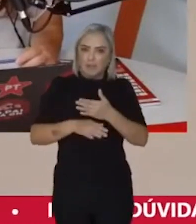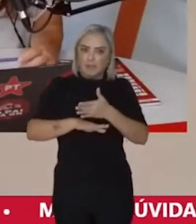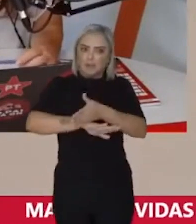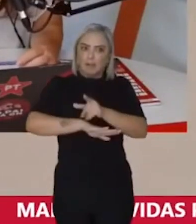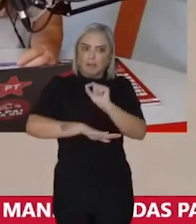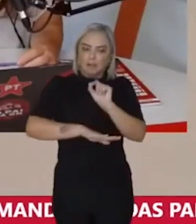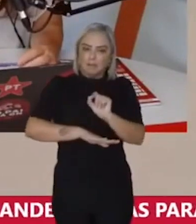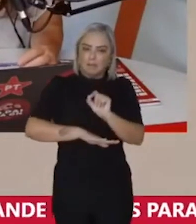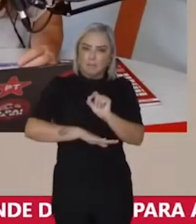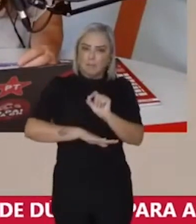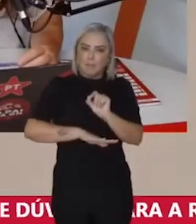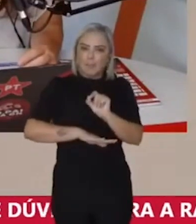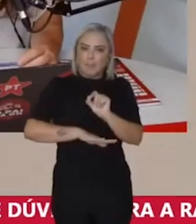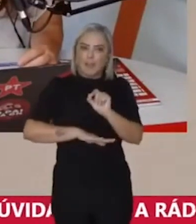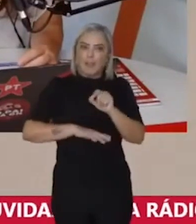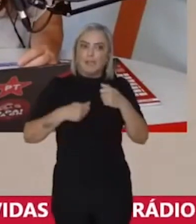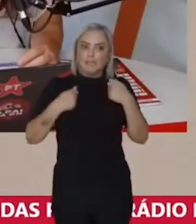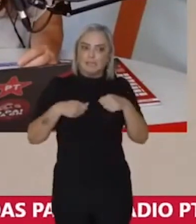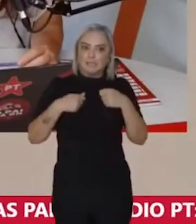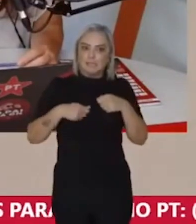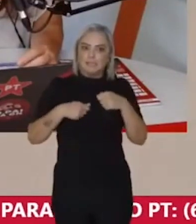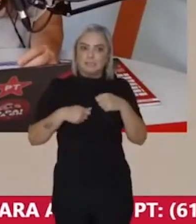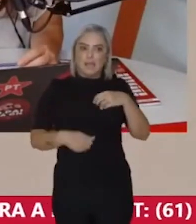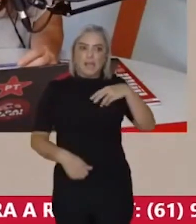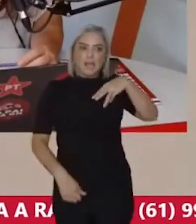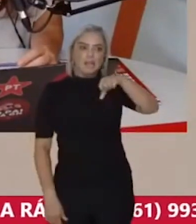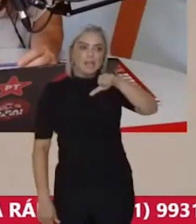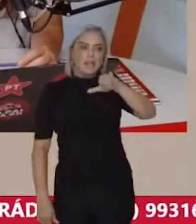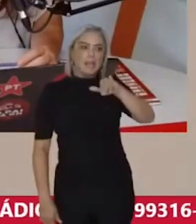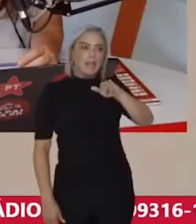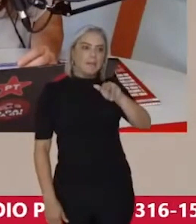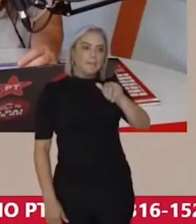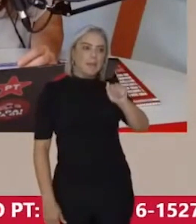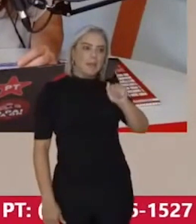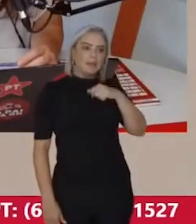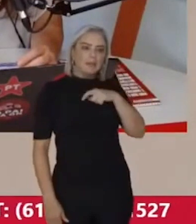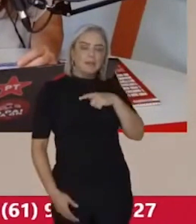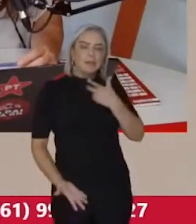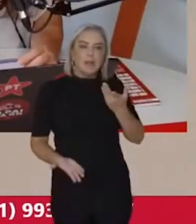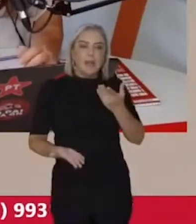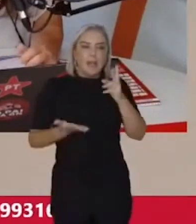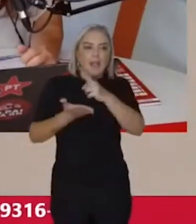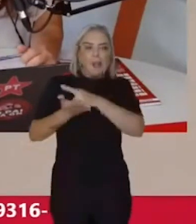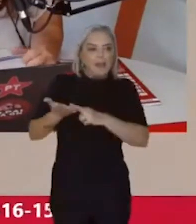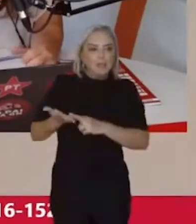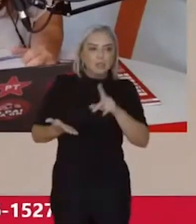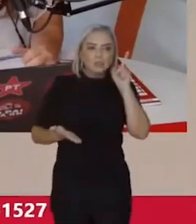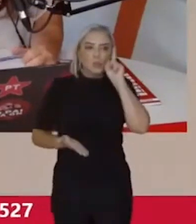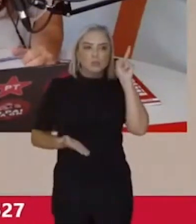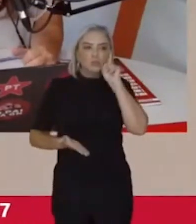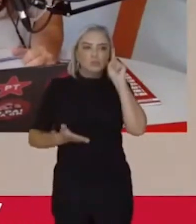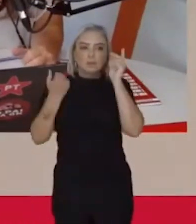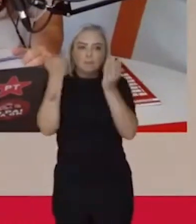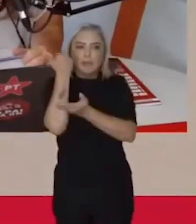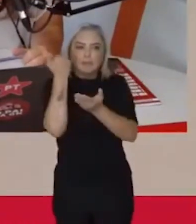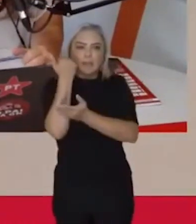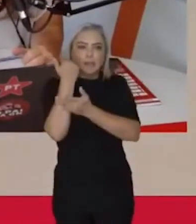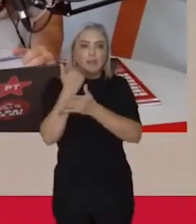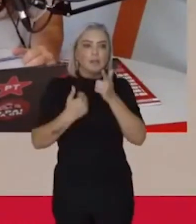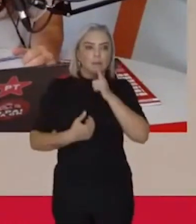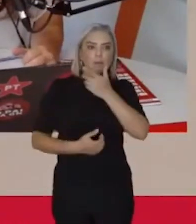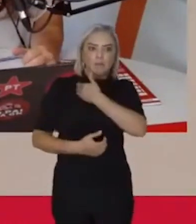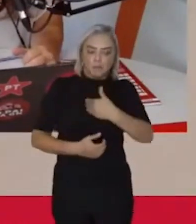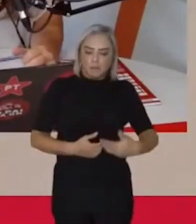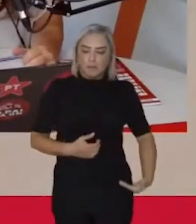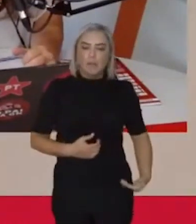demanda da Marina Silva, de alertas diários de desmatamento. Com isso, o governo conseguiu